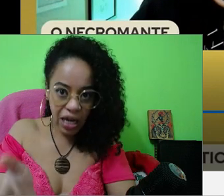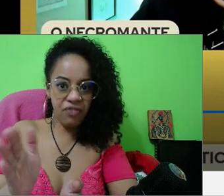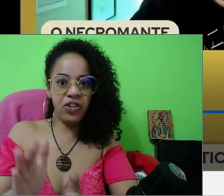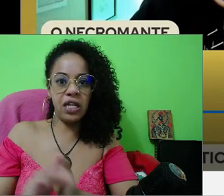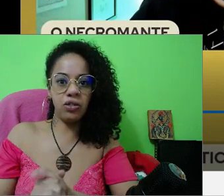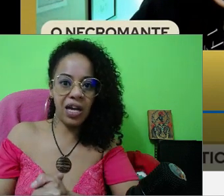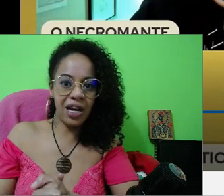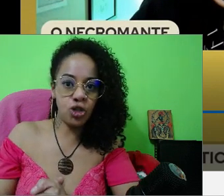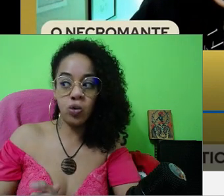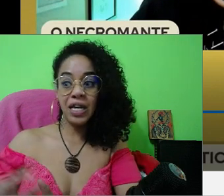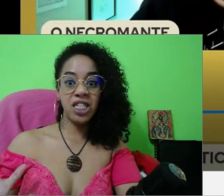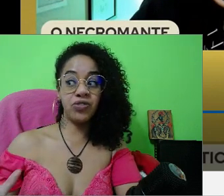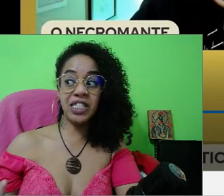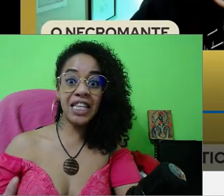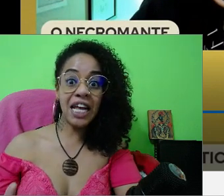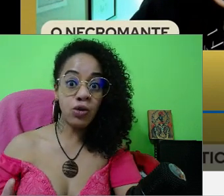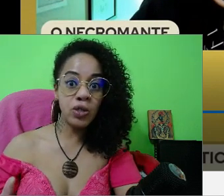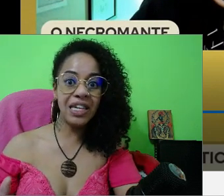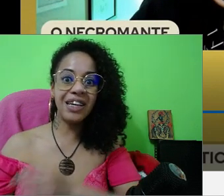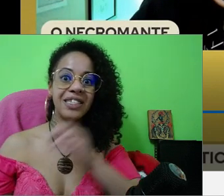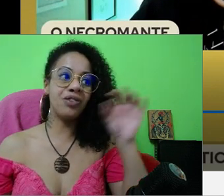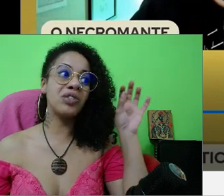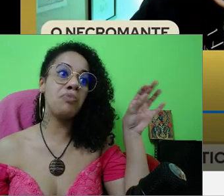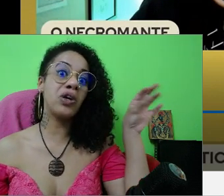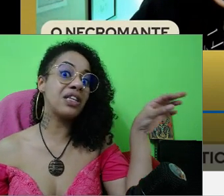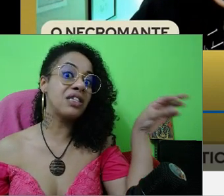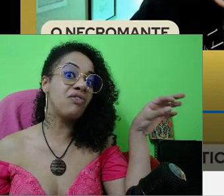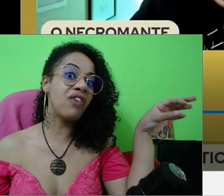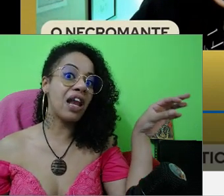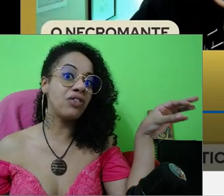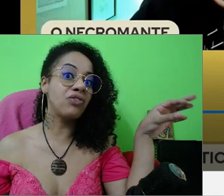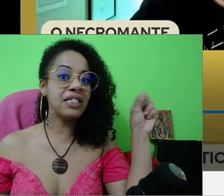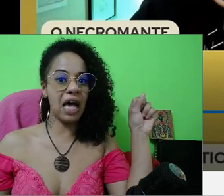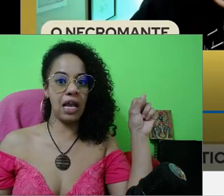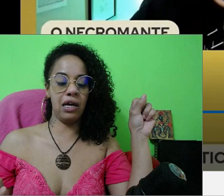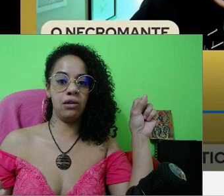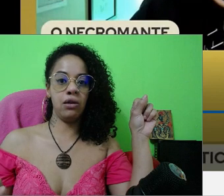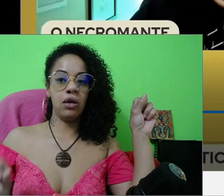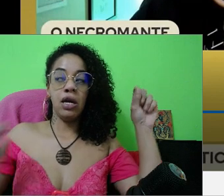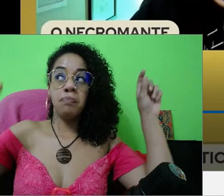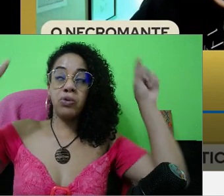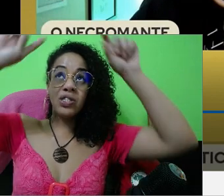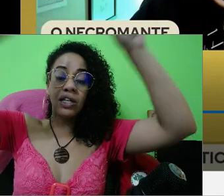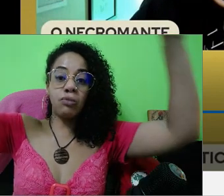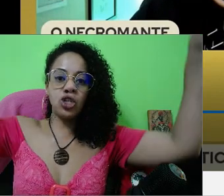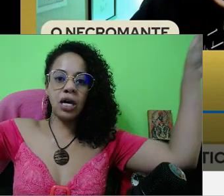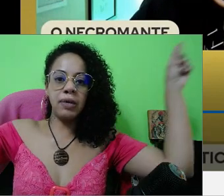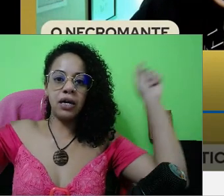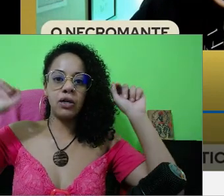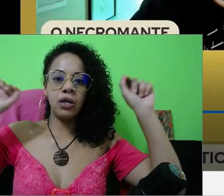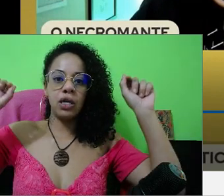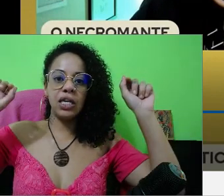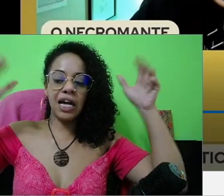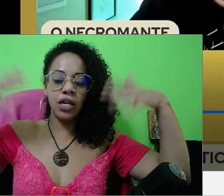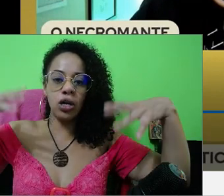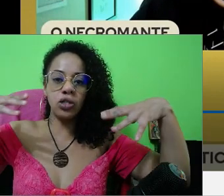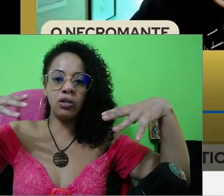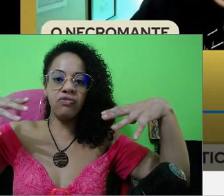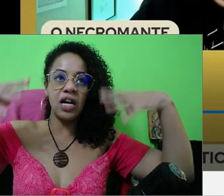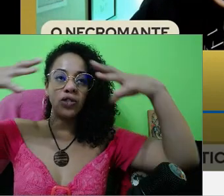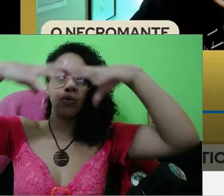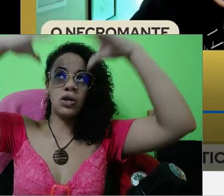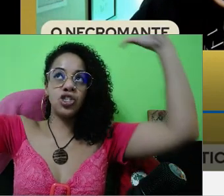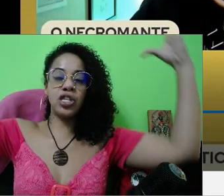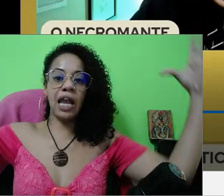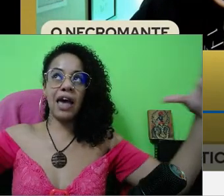por isso que eu dei a referência do reality se você tá na cozinha você não sabe o que tá sendo falado na sala por isso que tem um monte de câmera e aqui